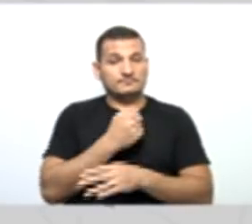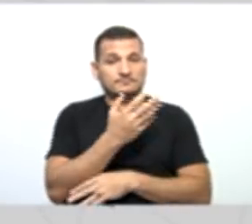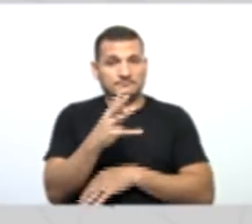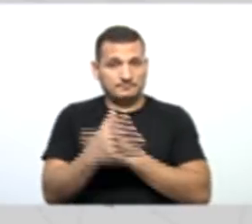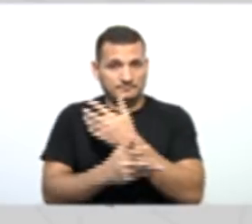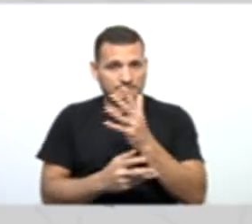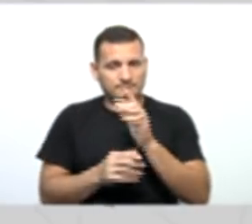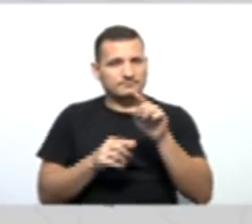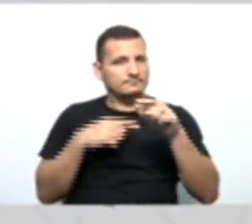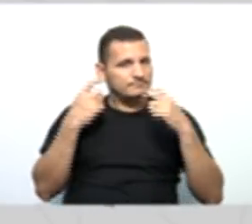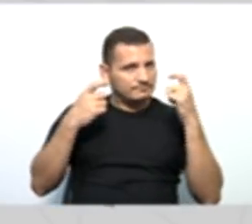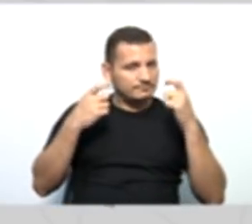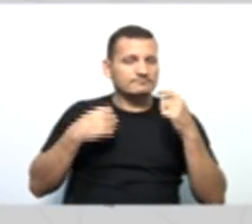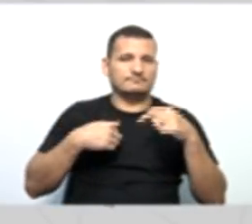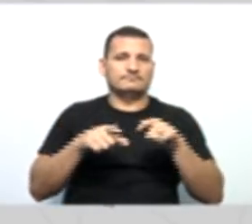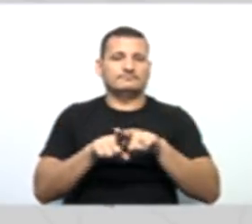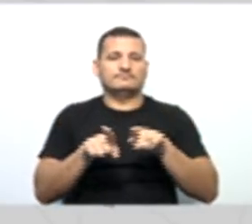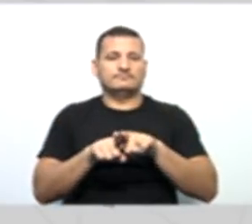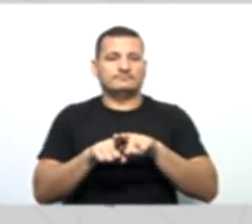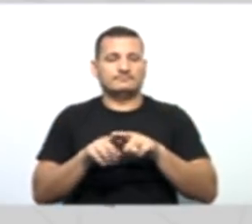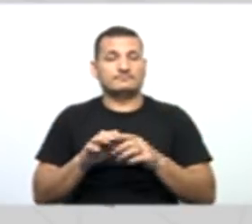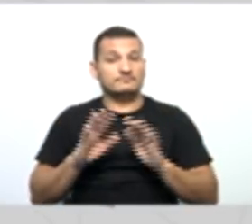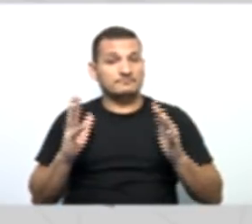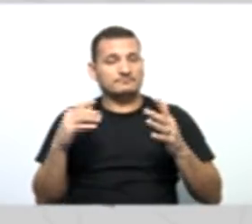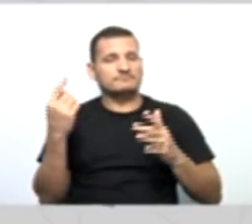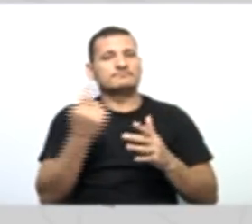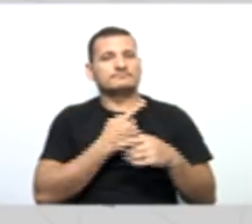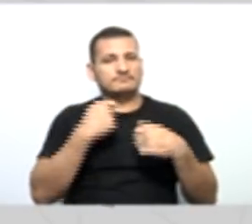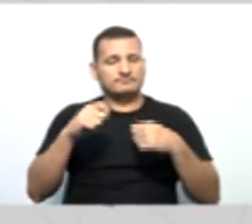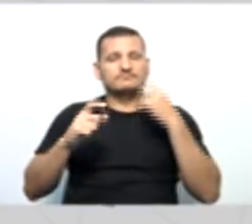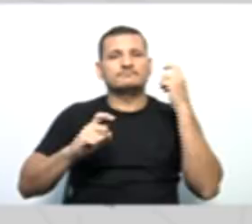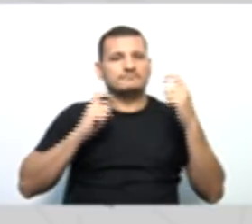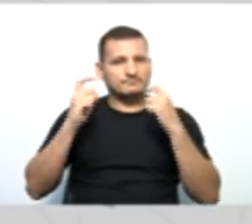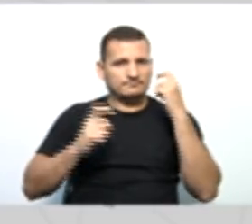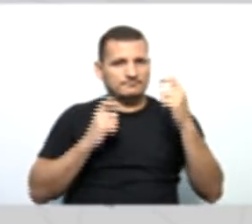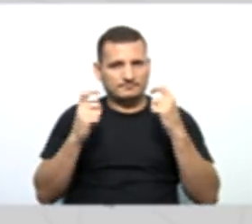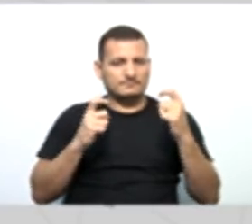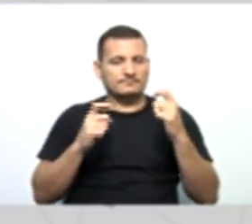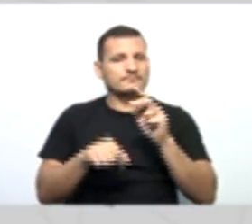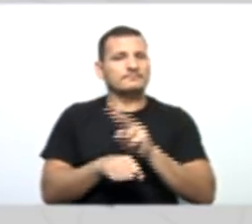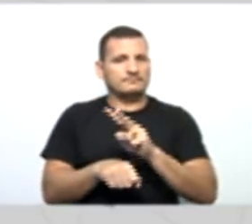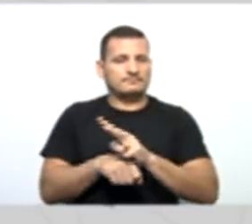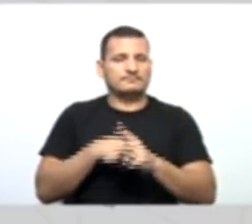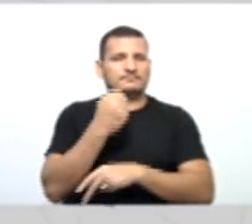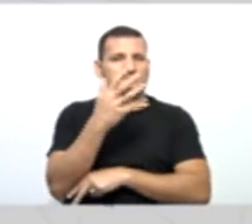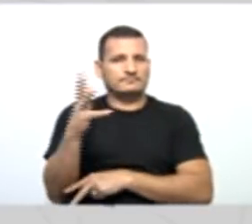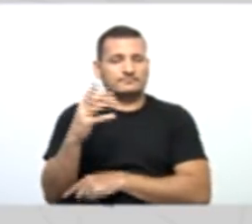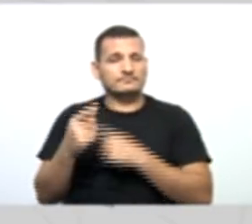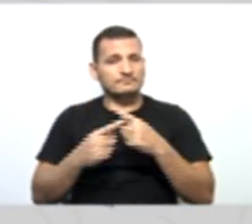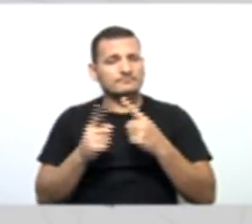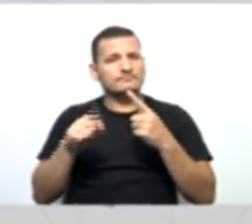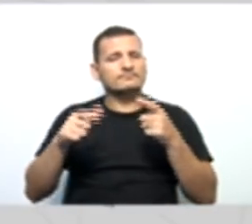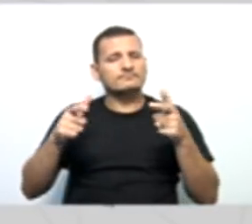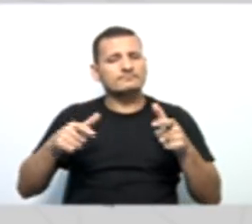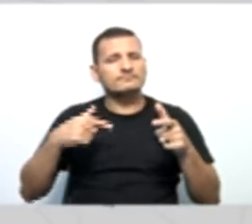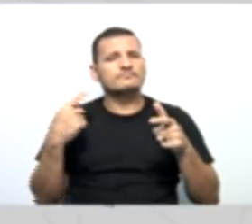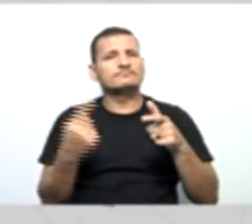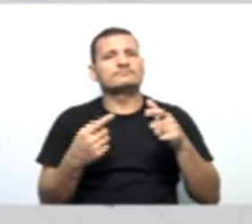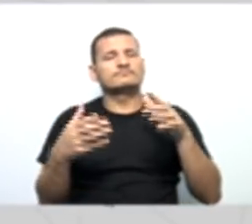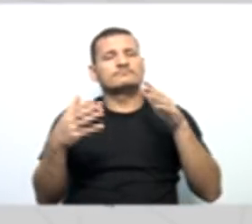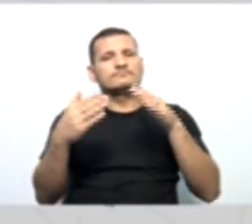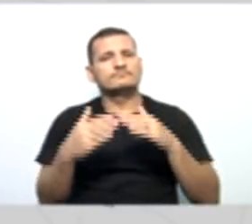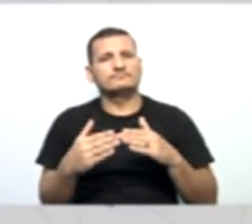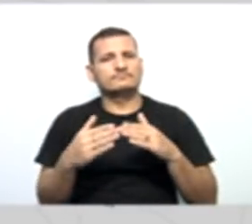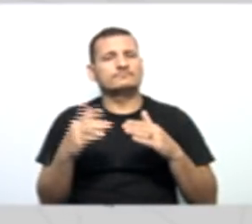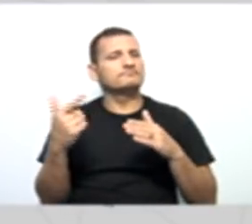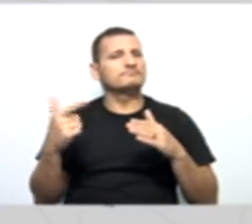Tá preocupado com isso? Eu também, hein? Todos nós precisamos nos preocupar com essa prevenção do meio ambiente, porque onde nós moramos não tem outro,